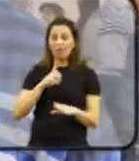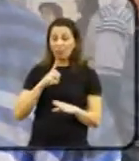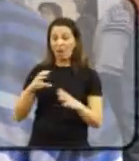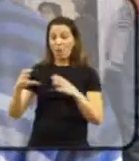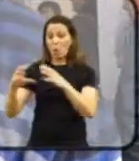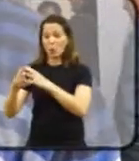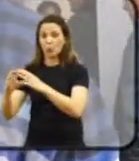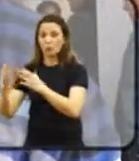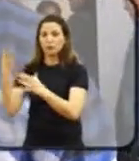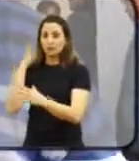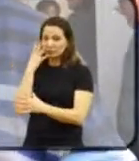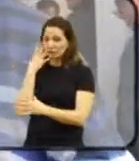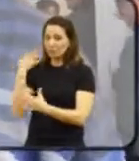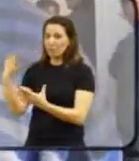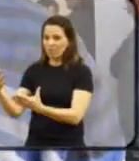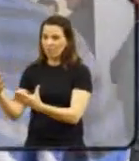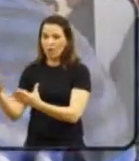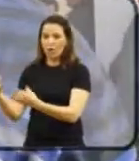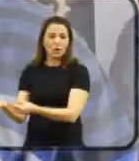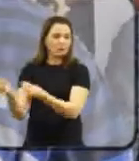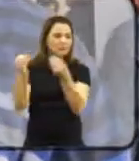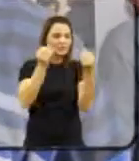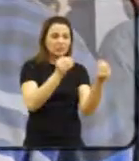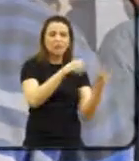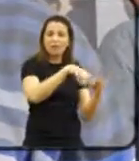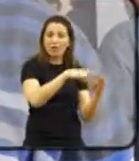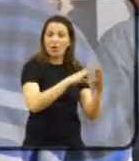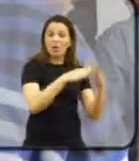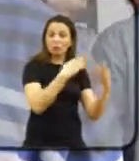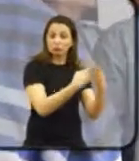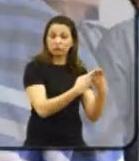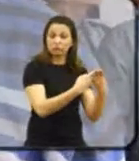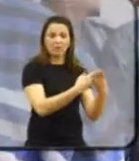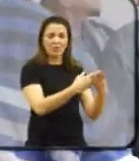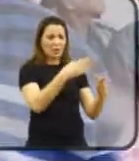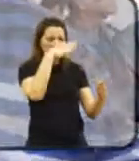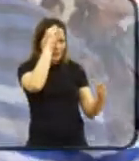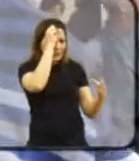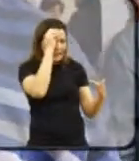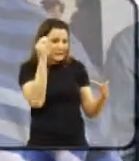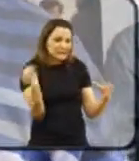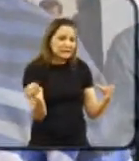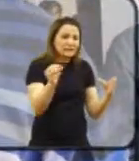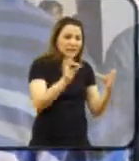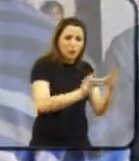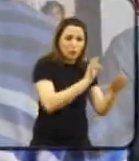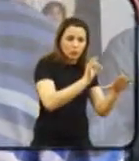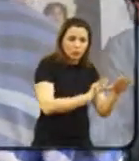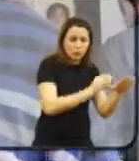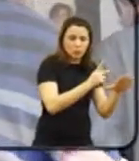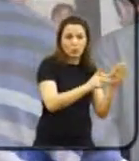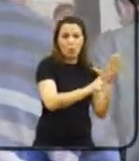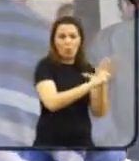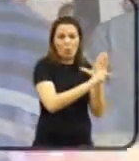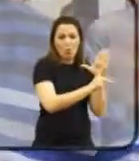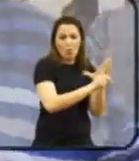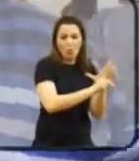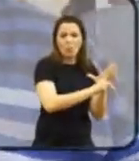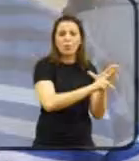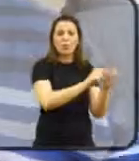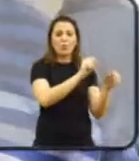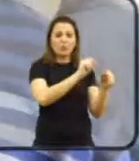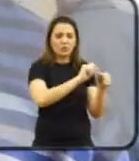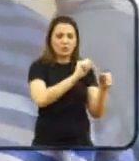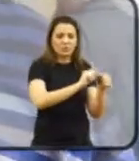costureiras costurarem para ela. E elas também vão poder ser utilizadas nessa escola, trazendo para cá as costureiras próprias, para que elas mesmas